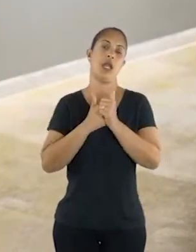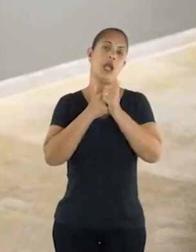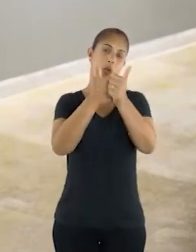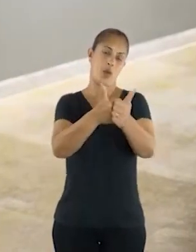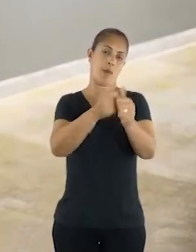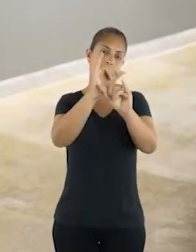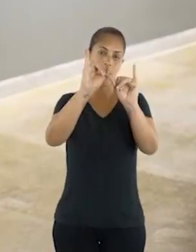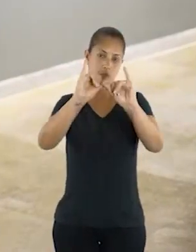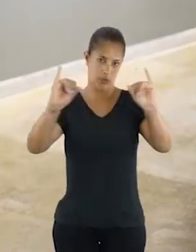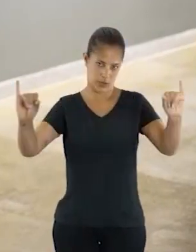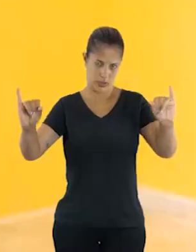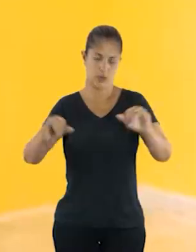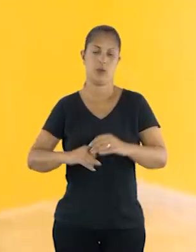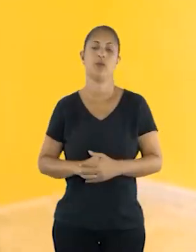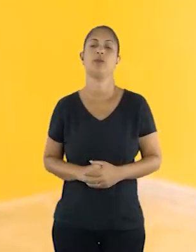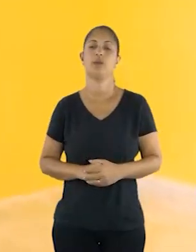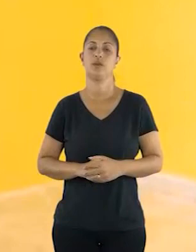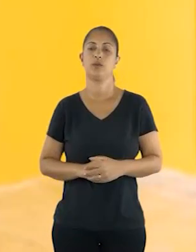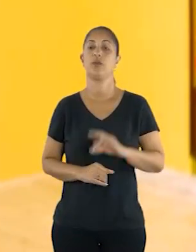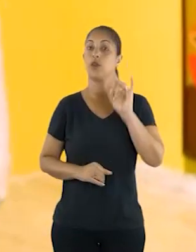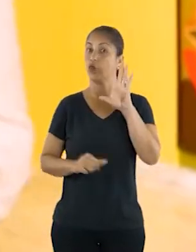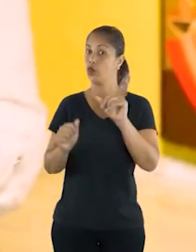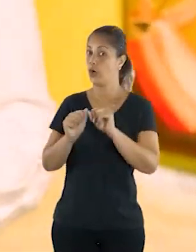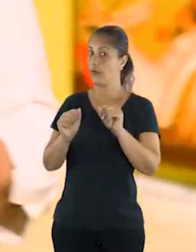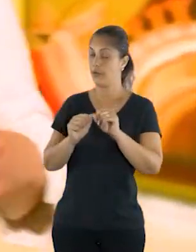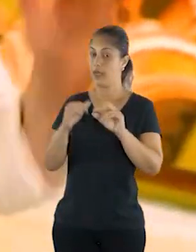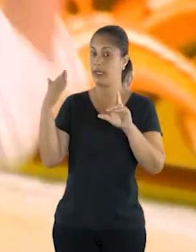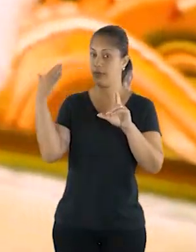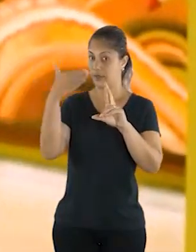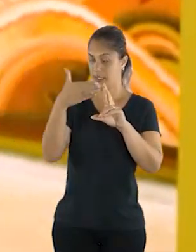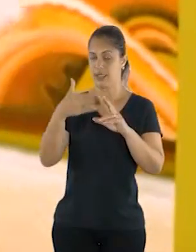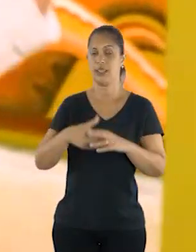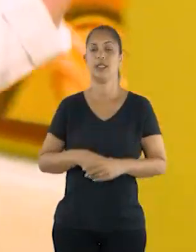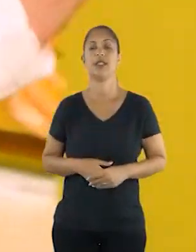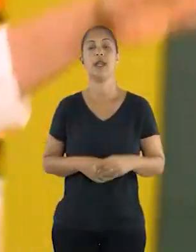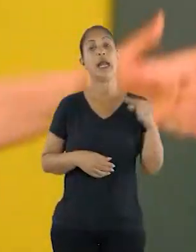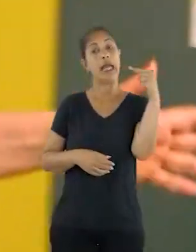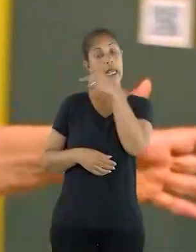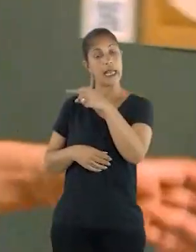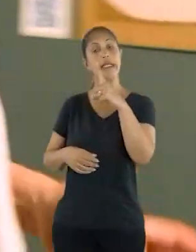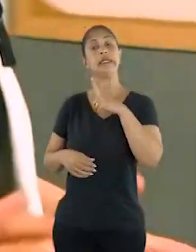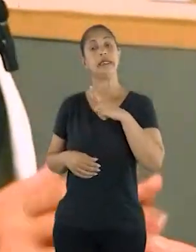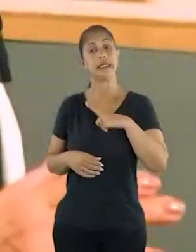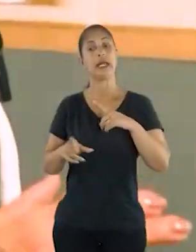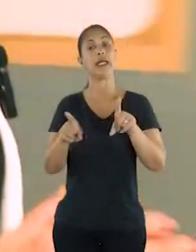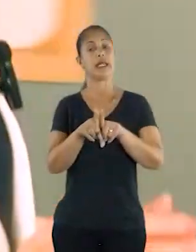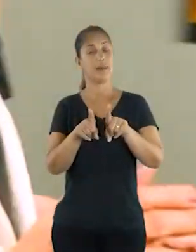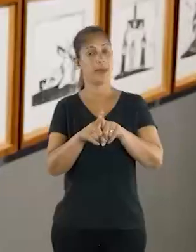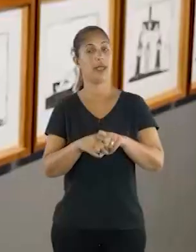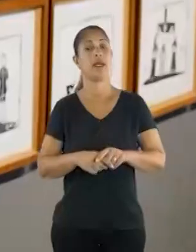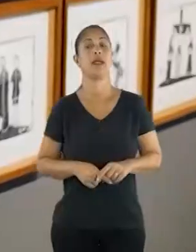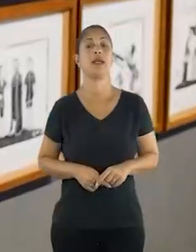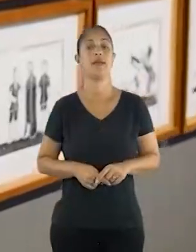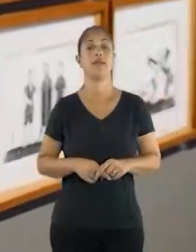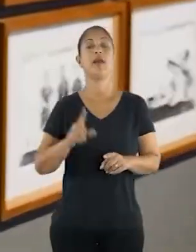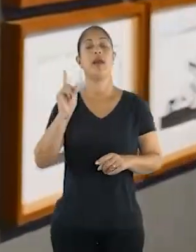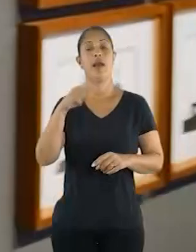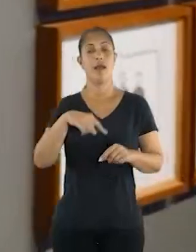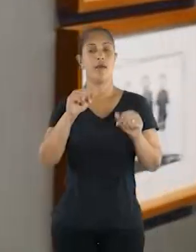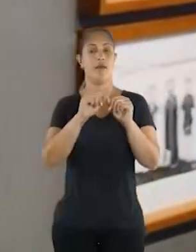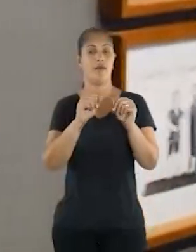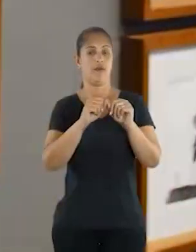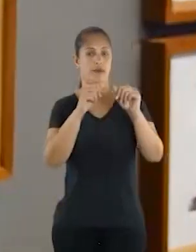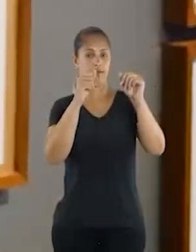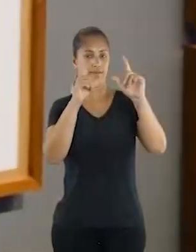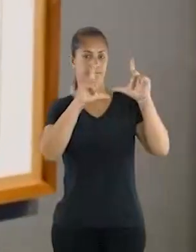a exposição. Tá? Então, a gente só faz uma referência. E aqui a gente tem, então, as obras que eu falei